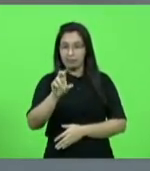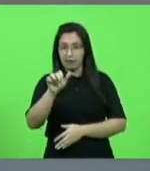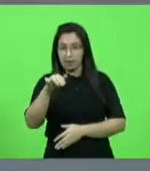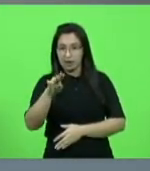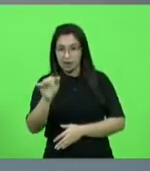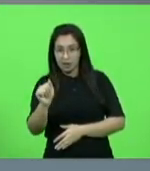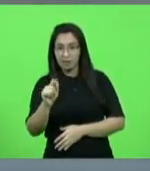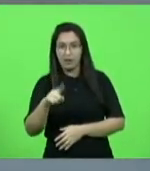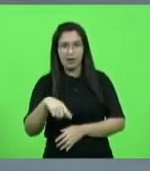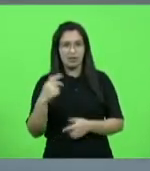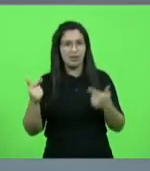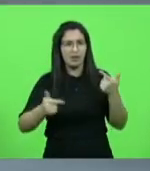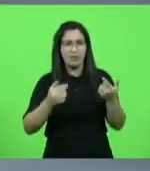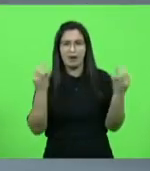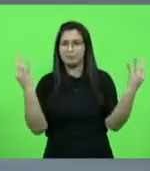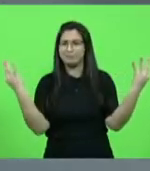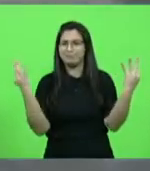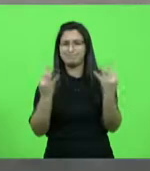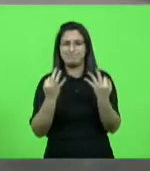Espetacular.